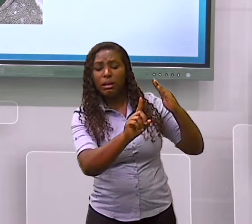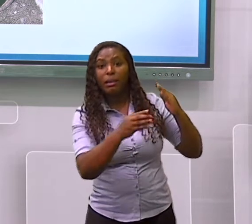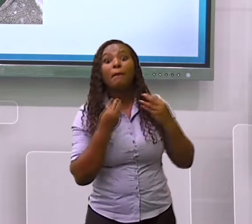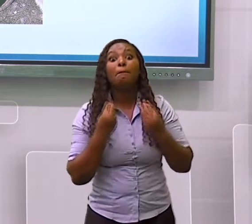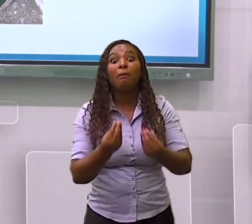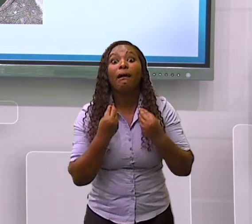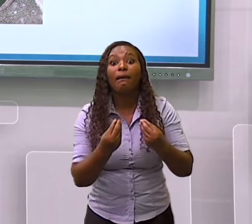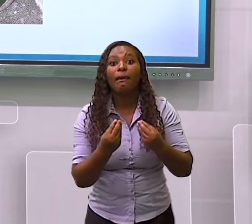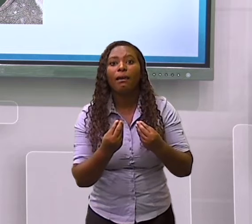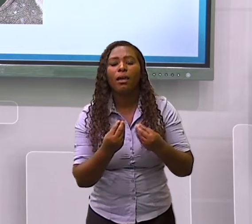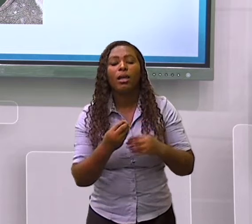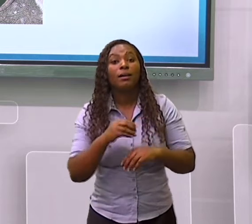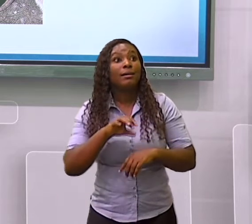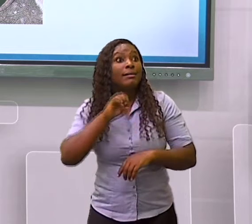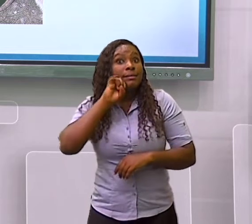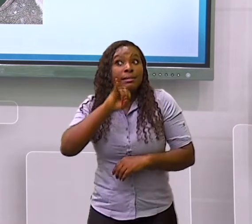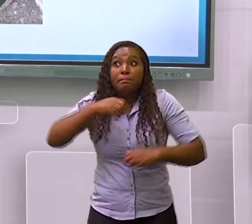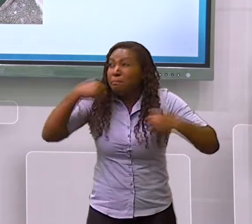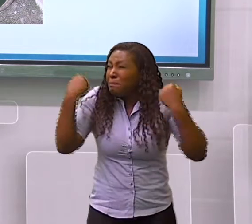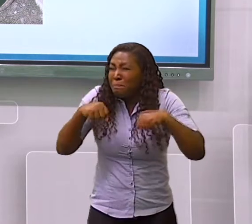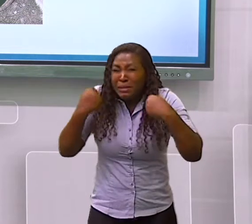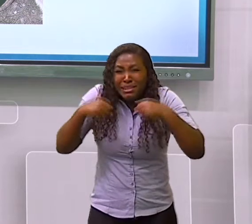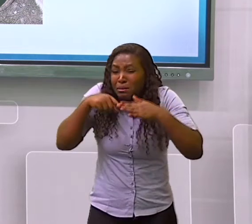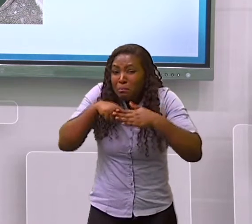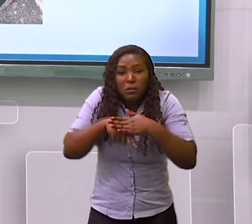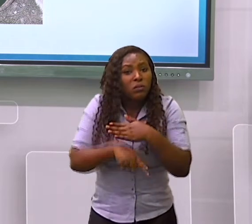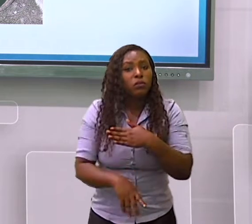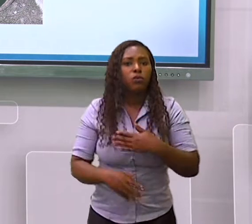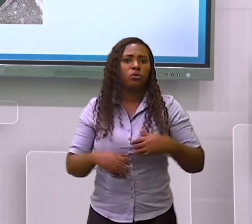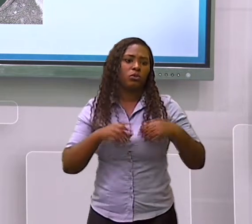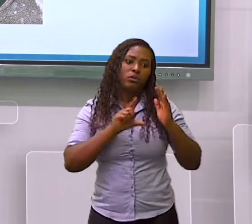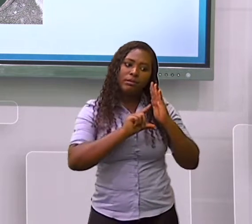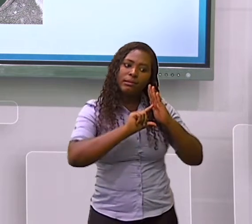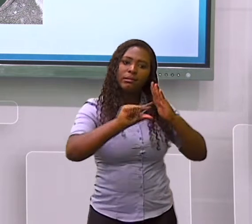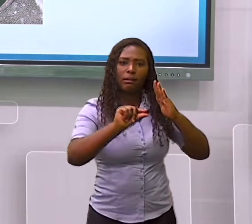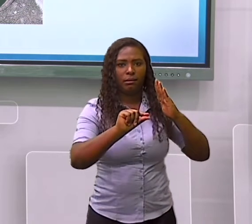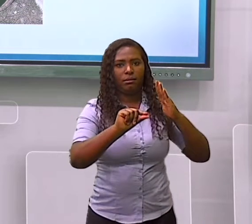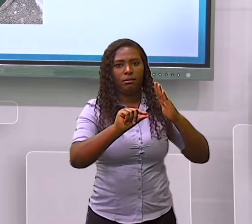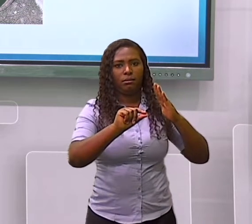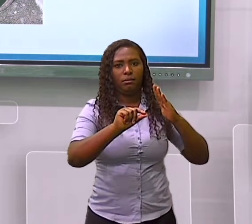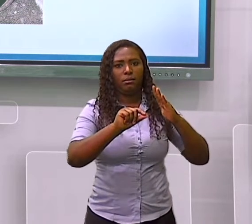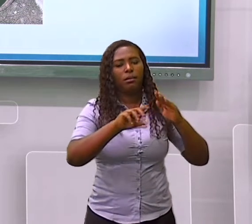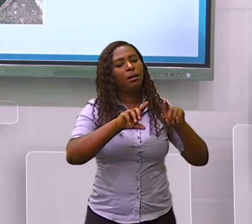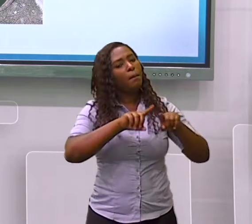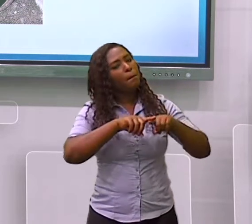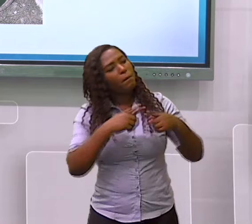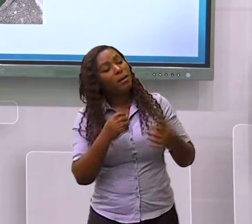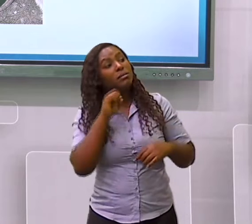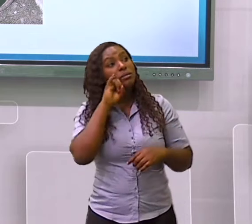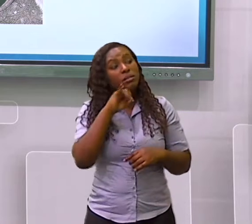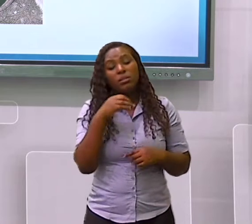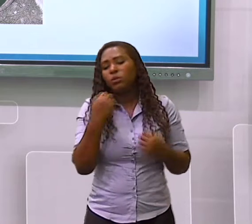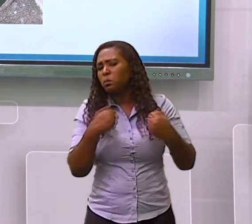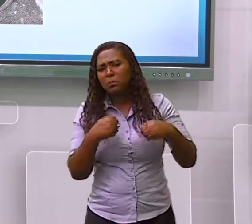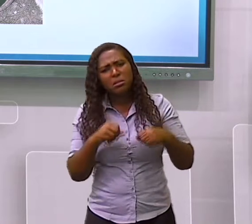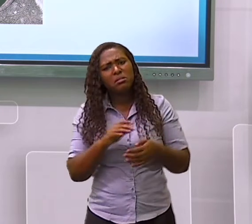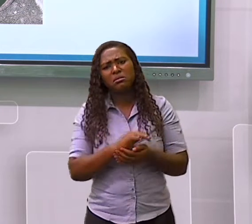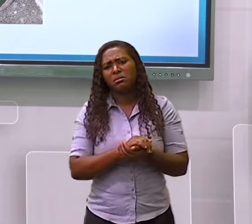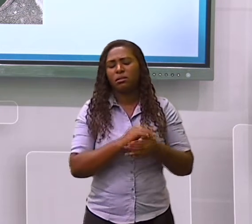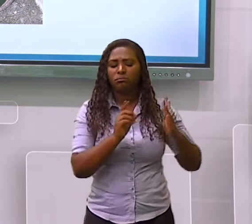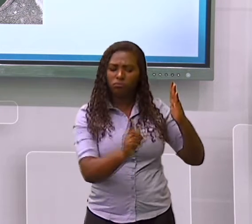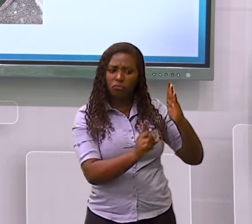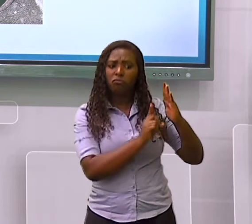situações no trânsito, nas ruas, por exemplo, alagamentos. Aí existem ali